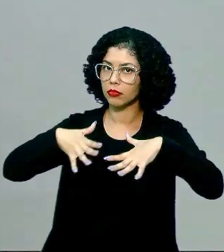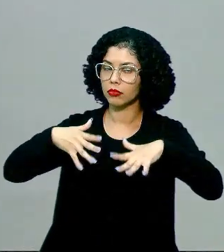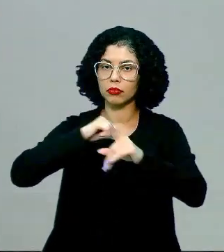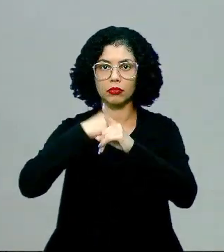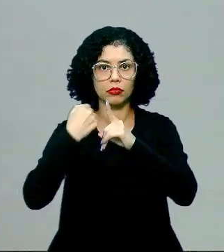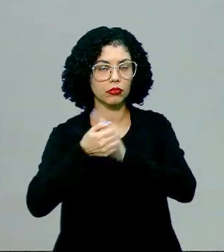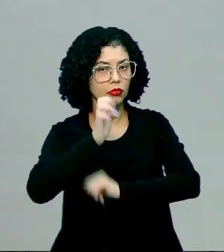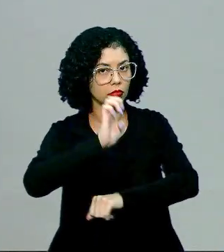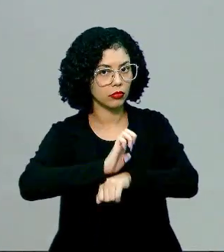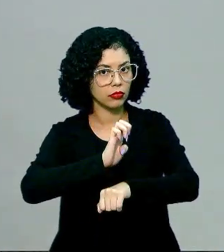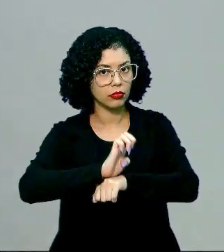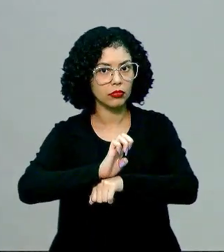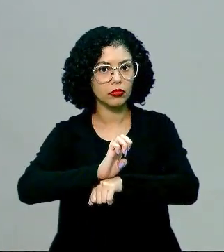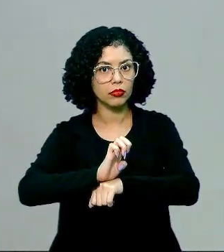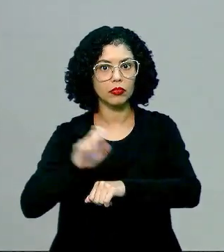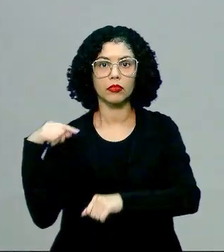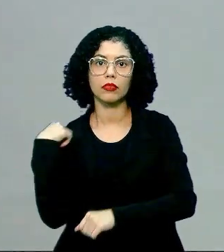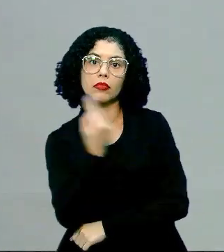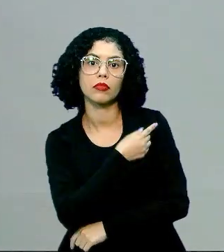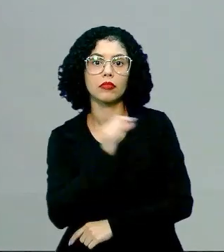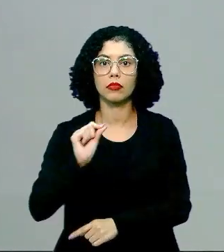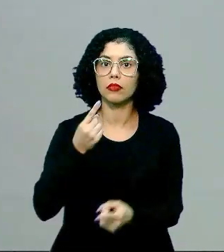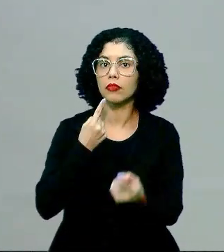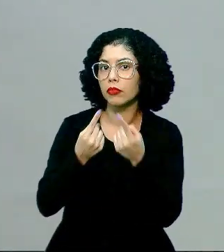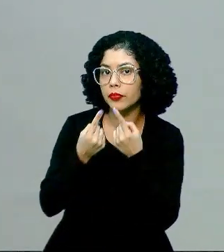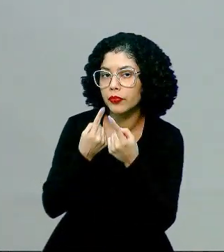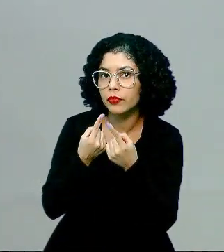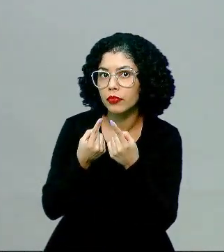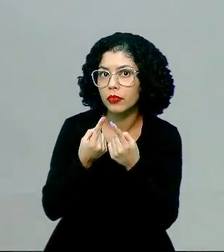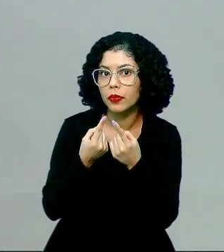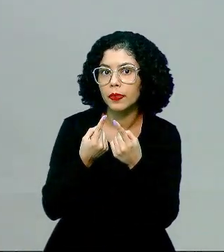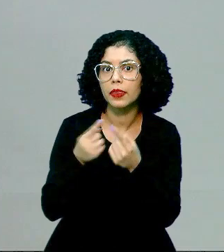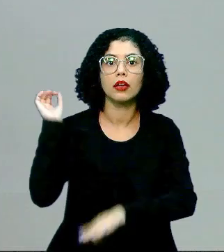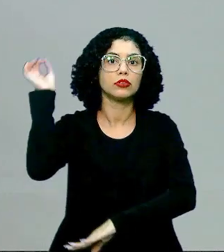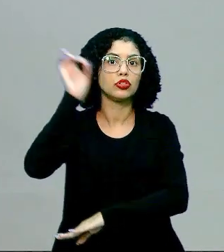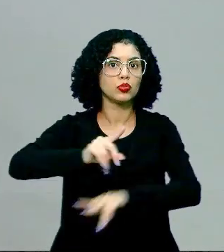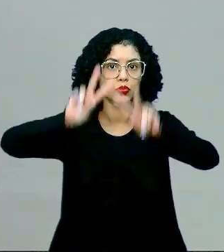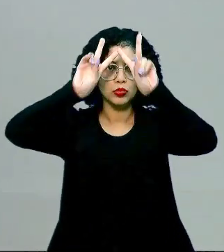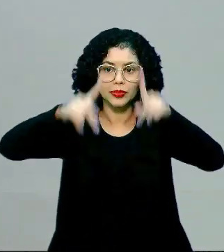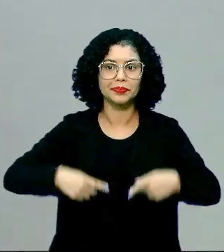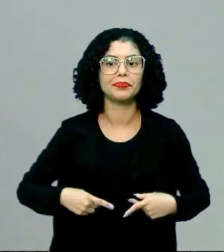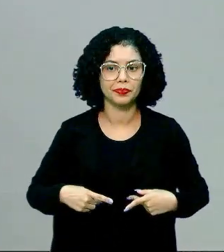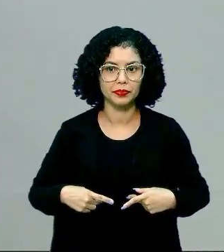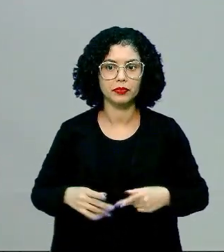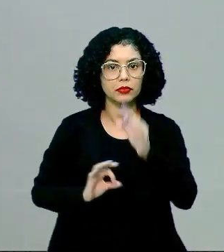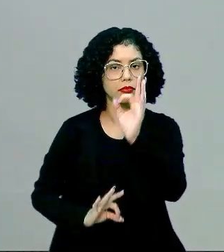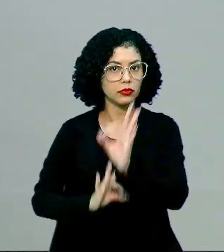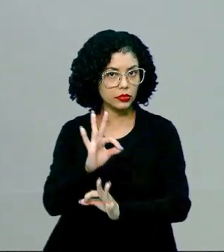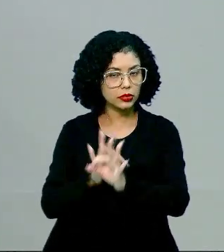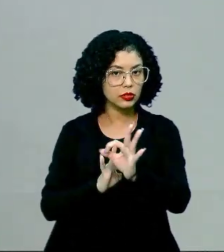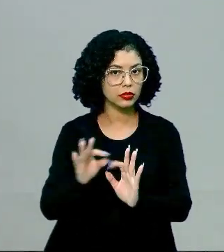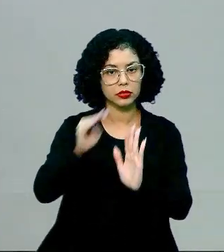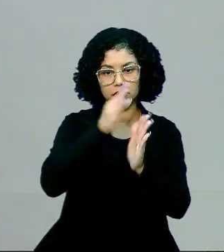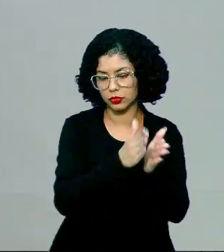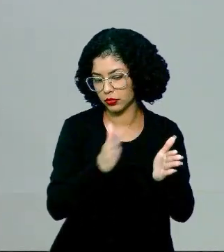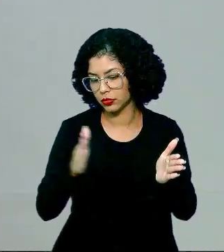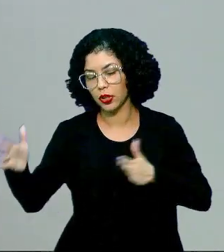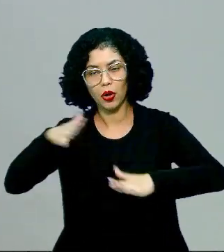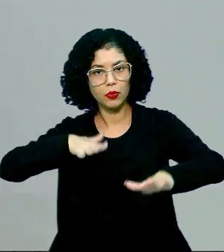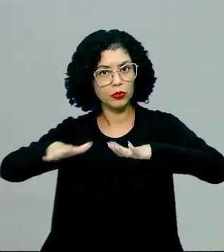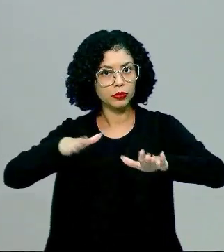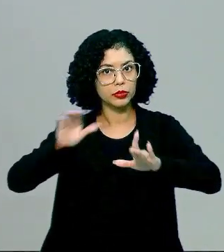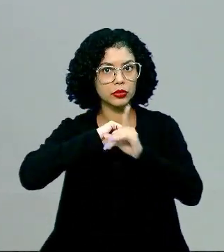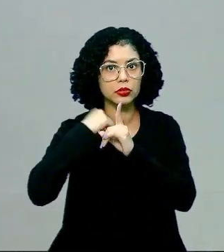sociais, implicitamente nós estamos discutindo a questão de direitos. Se organiza em torno de